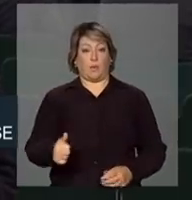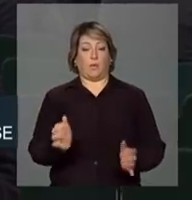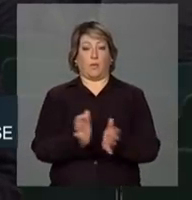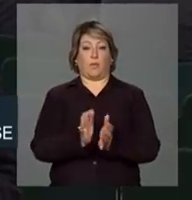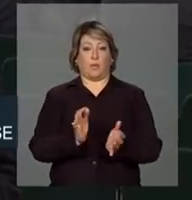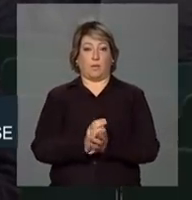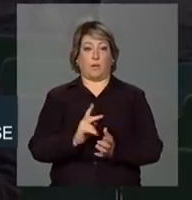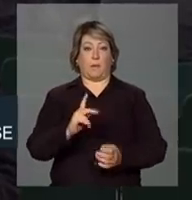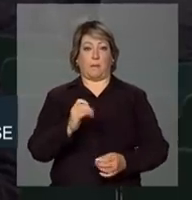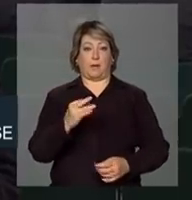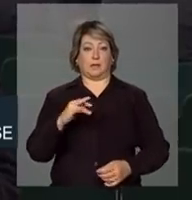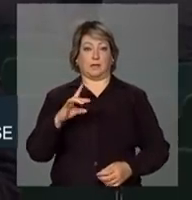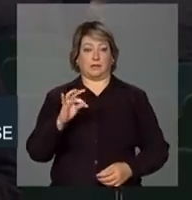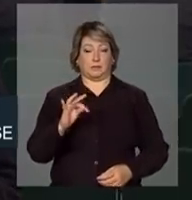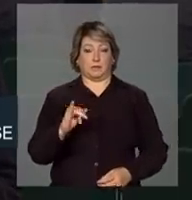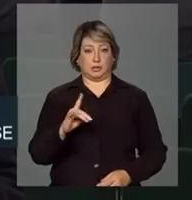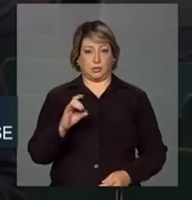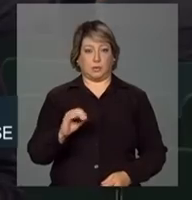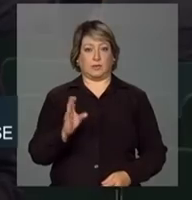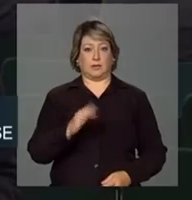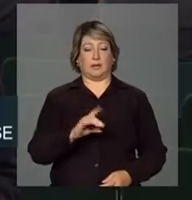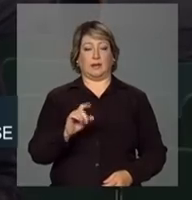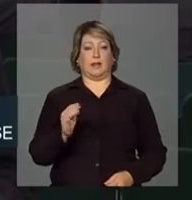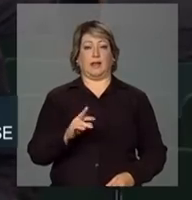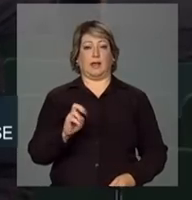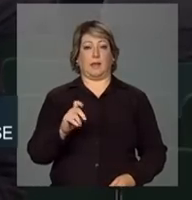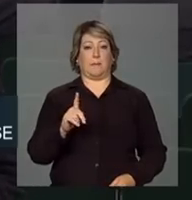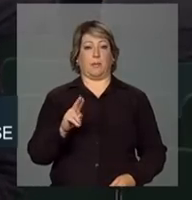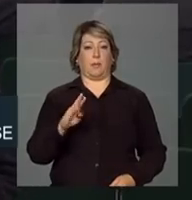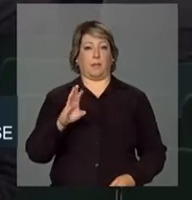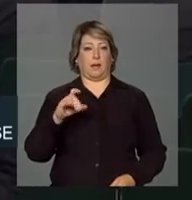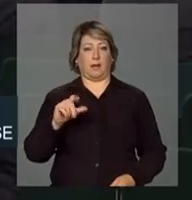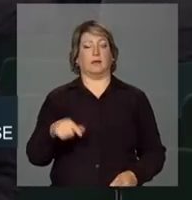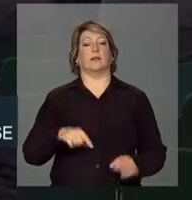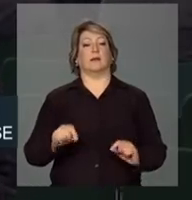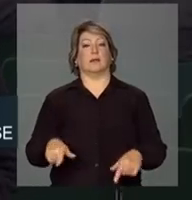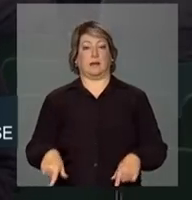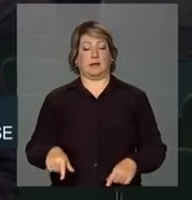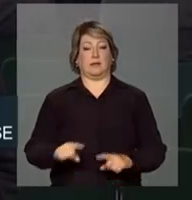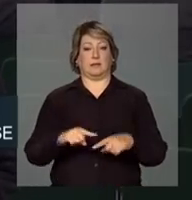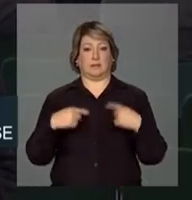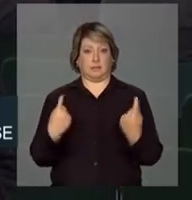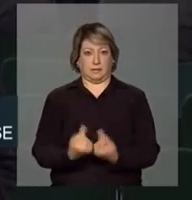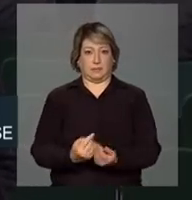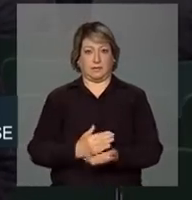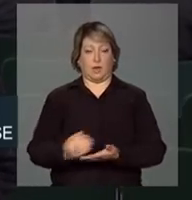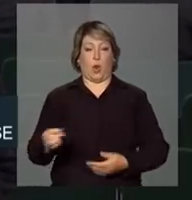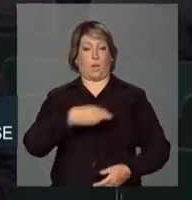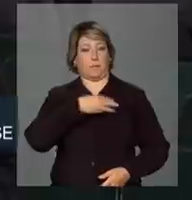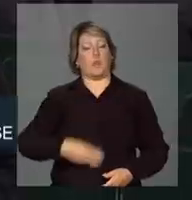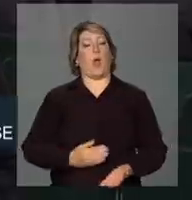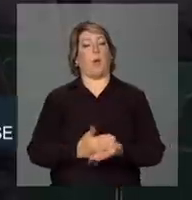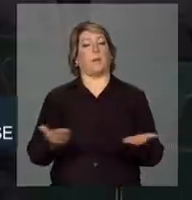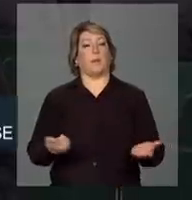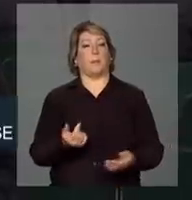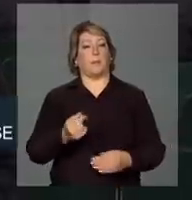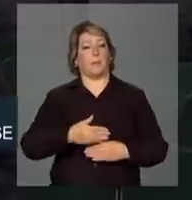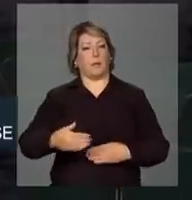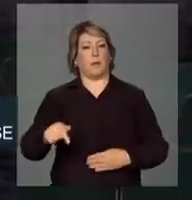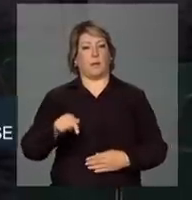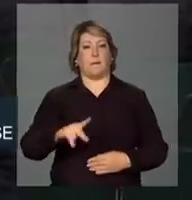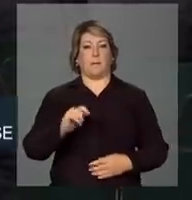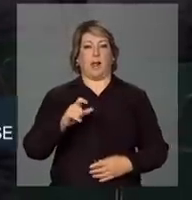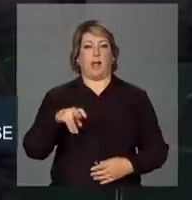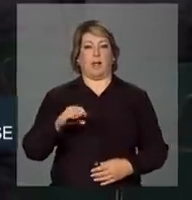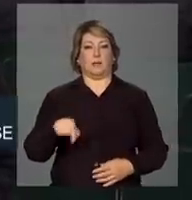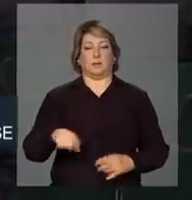Partido da República. A cerimônia de posse do novo ministro começa daqui a pouco aqui no Salão Oeste do Palácio